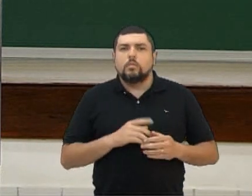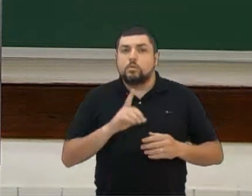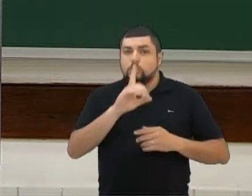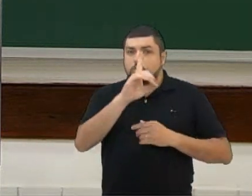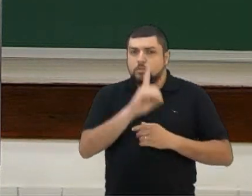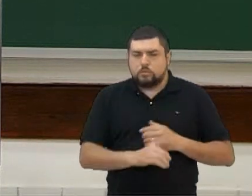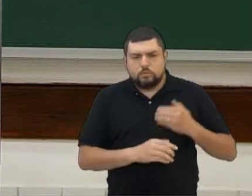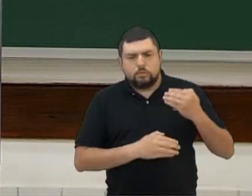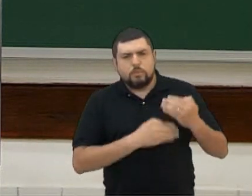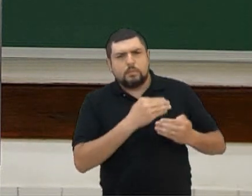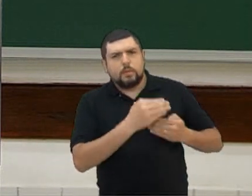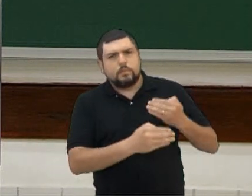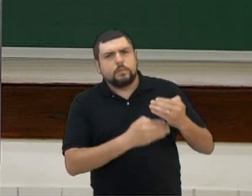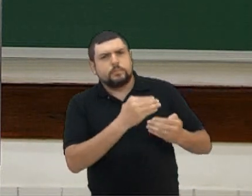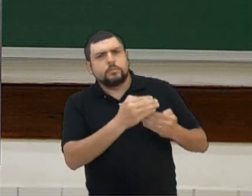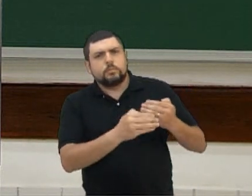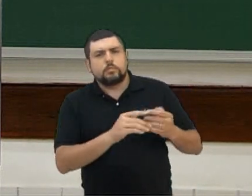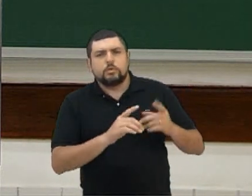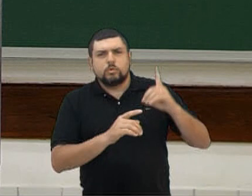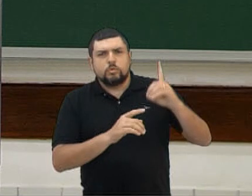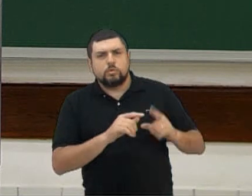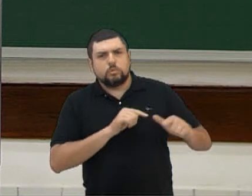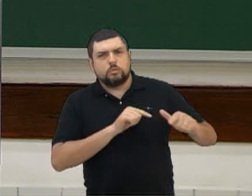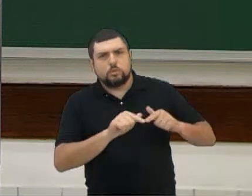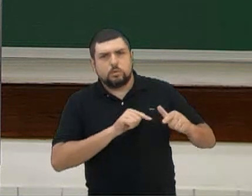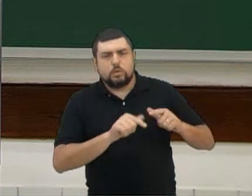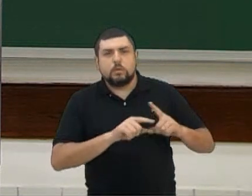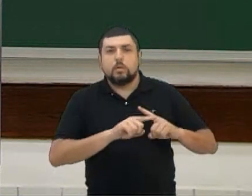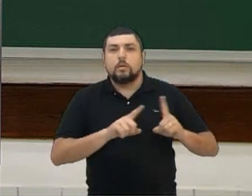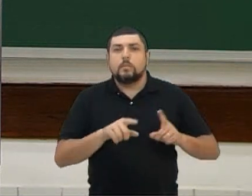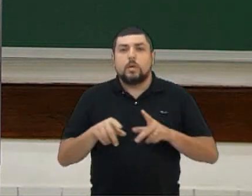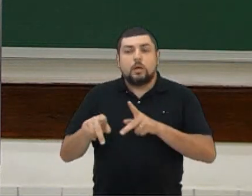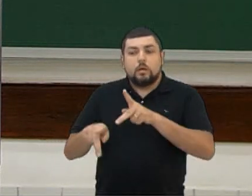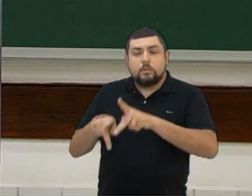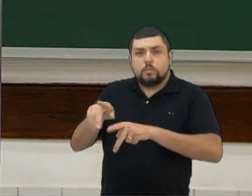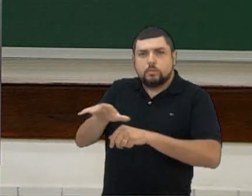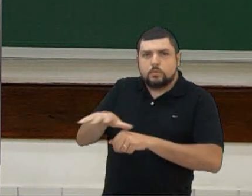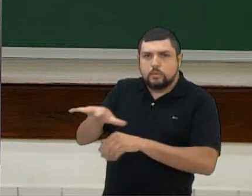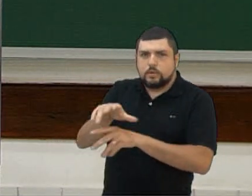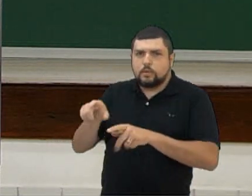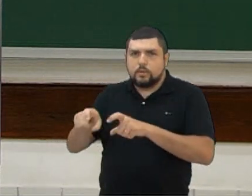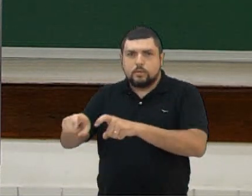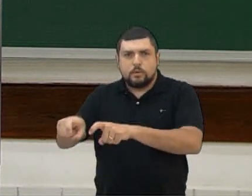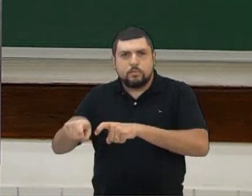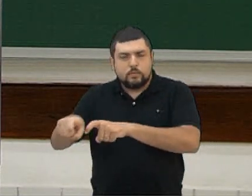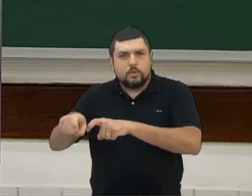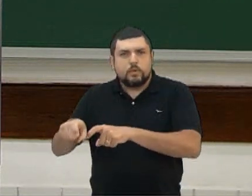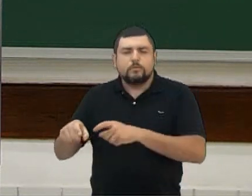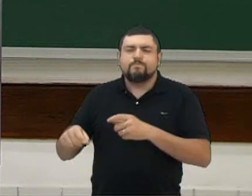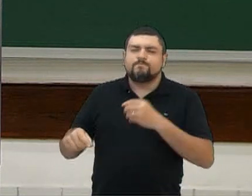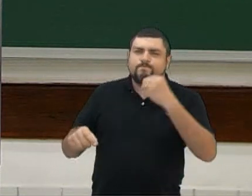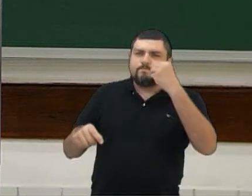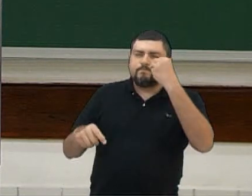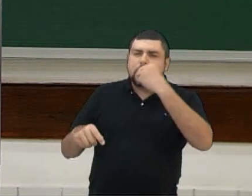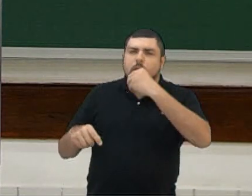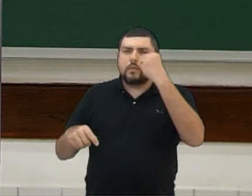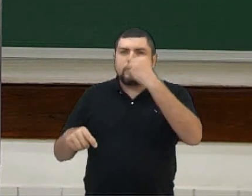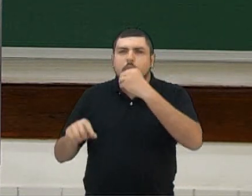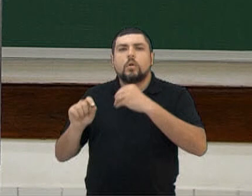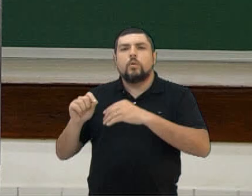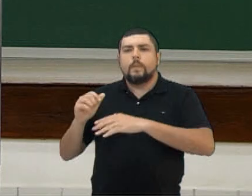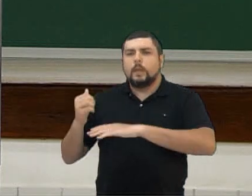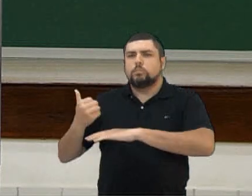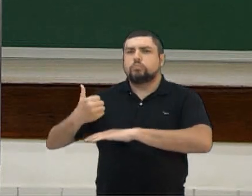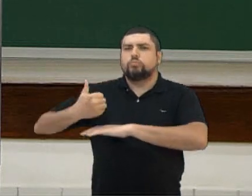direitos, principalmente os direitos trabalhistas, mas a população rural ainda era uma população fragilizada sob o poder